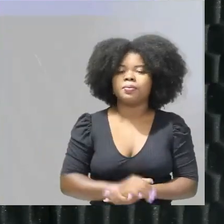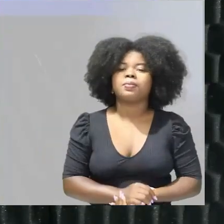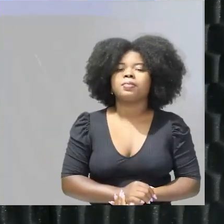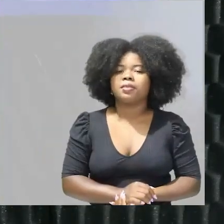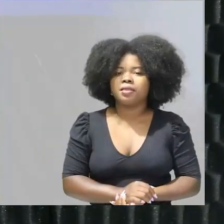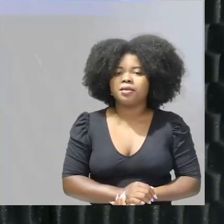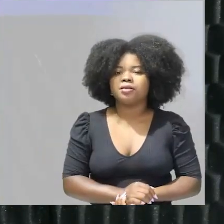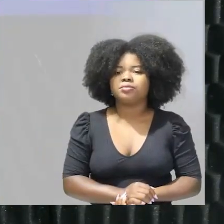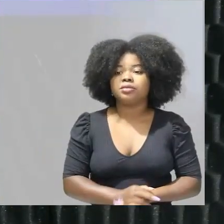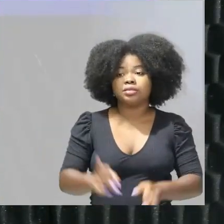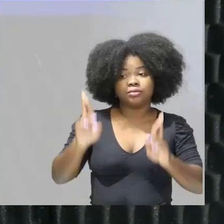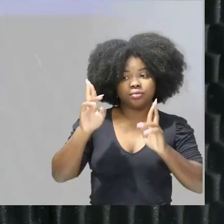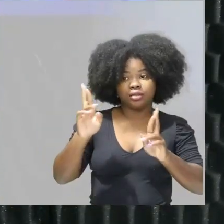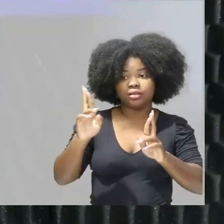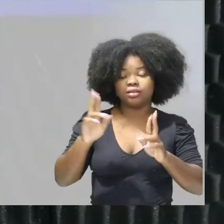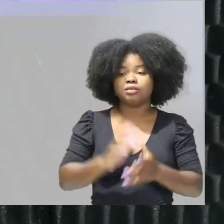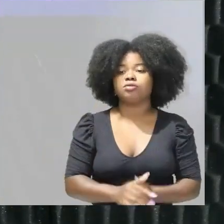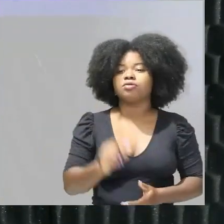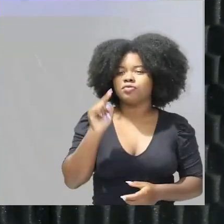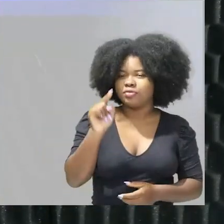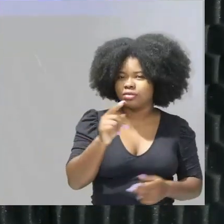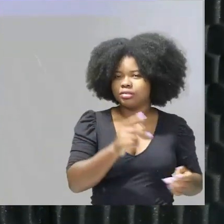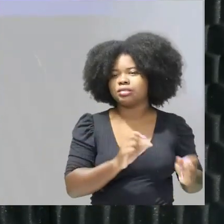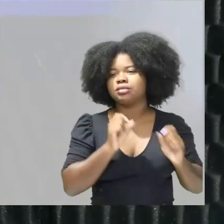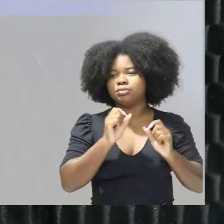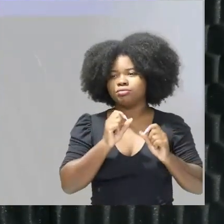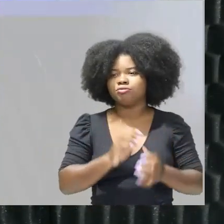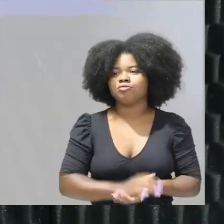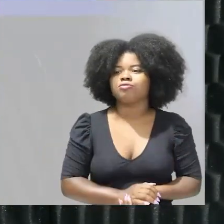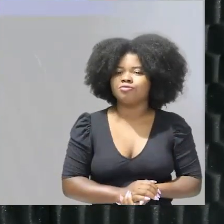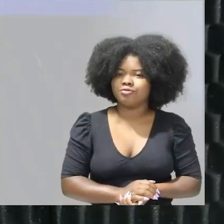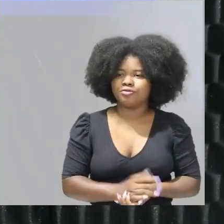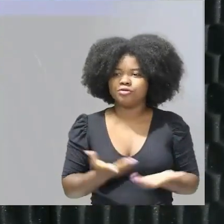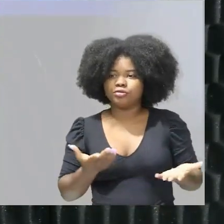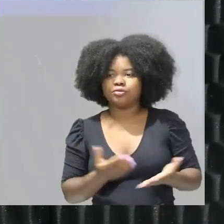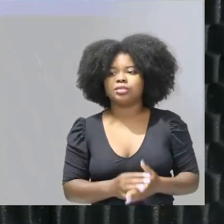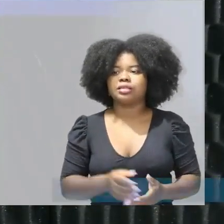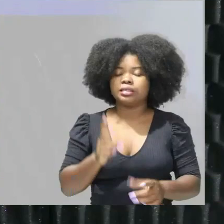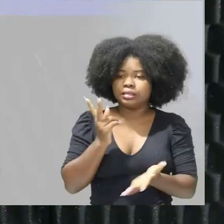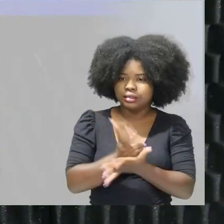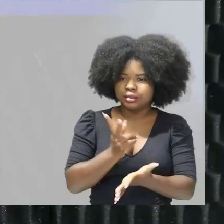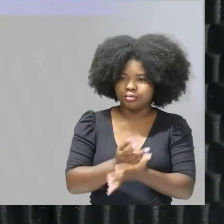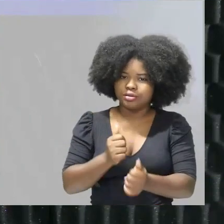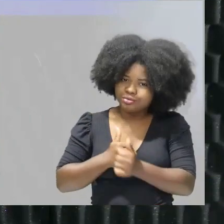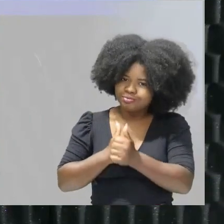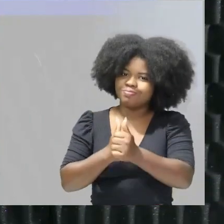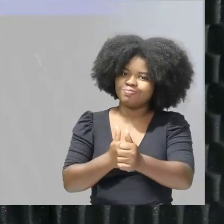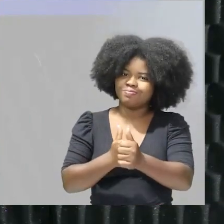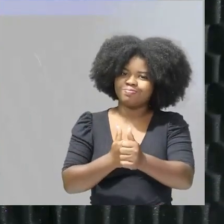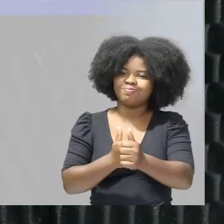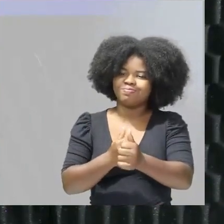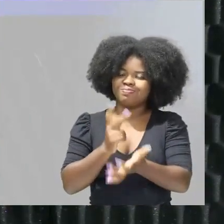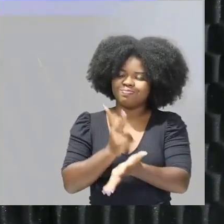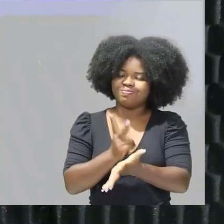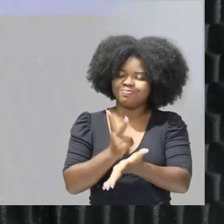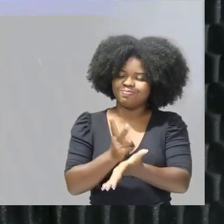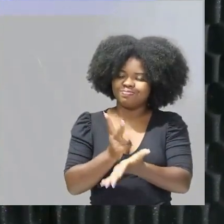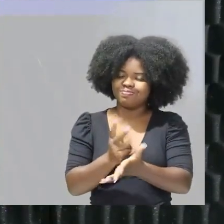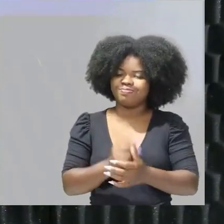contando com a participação de vocês com a compreensão de vocês e com Claro o apoio de vocês sempre